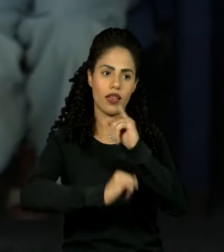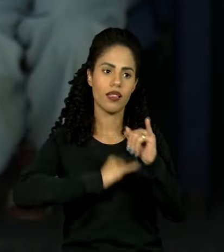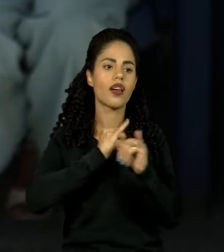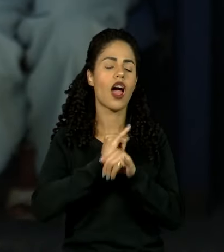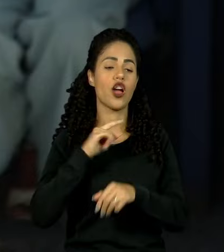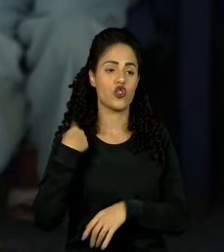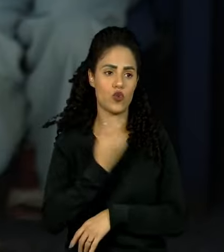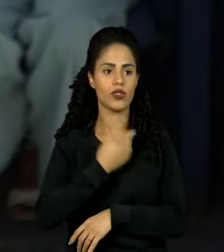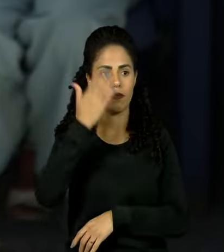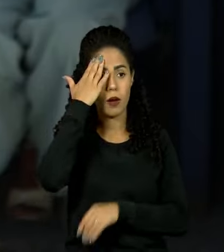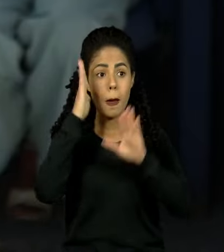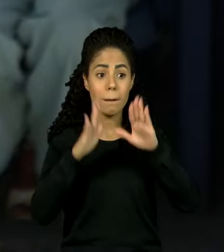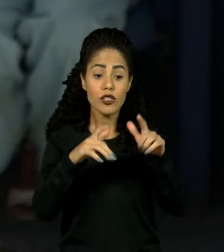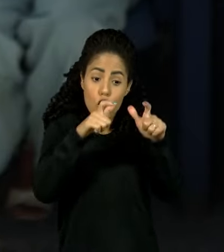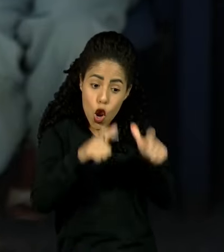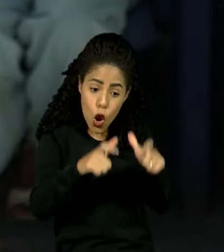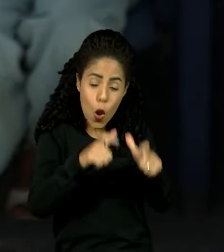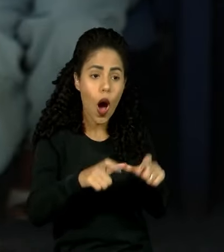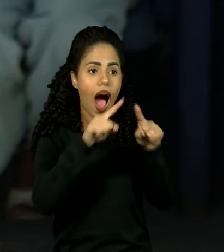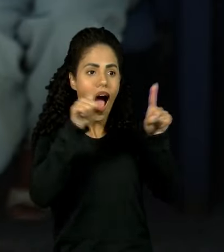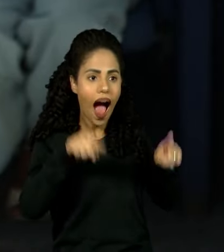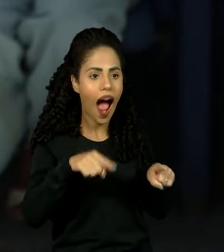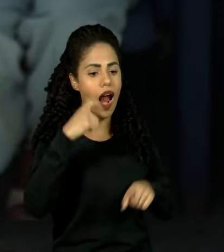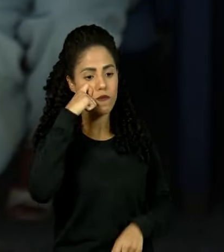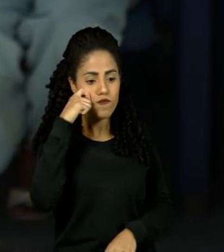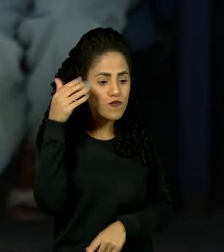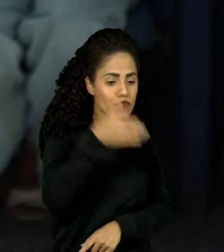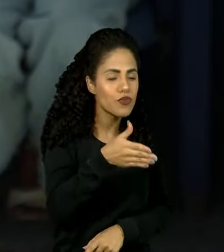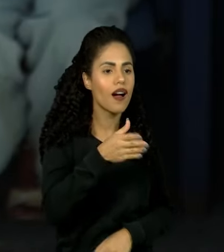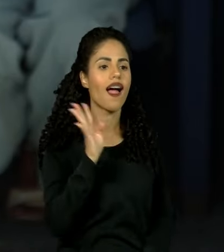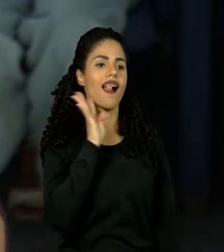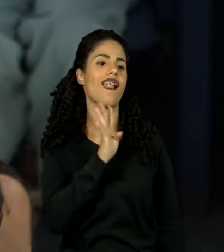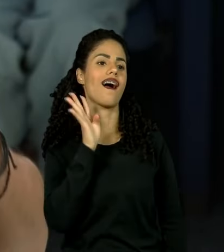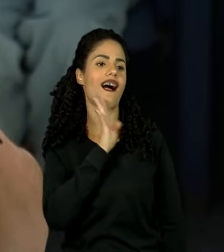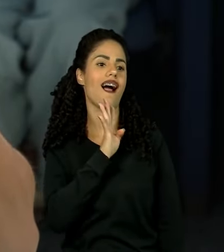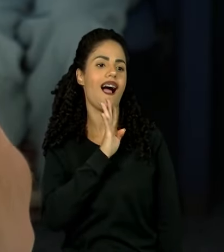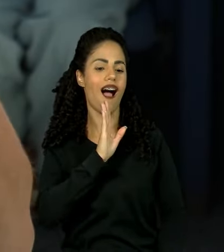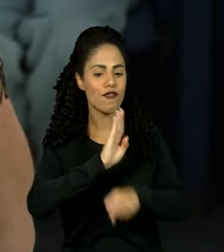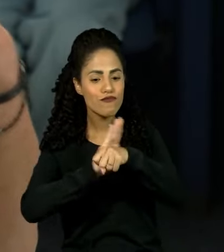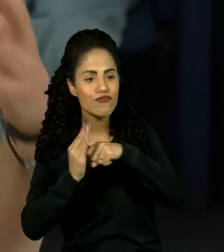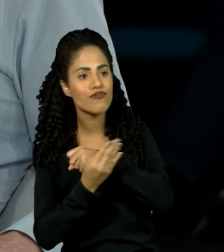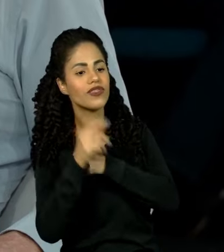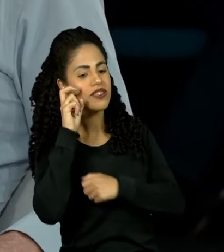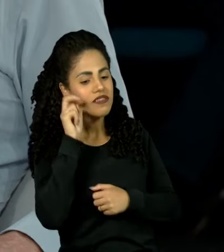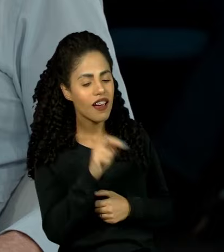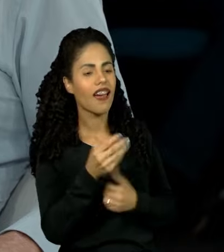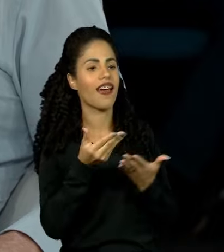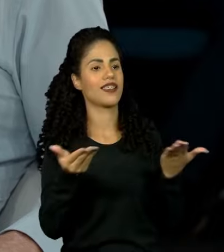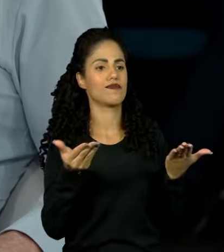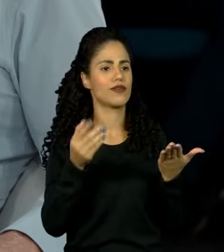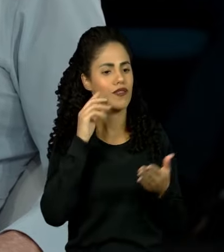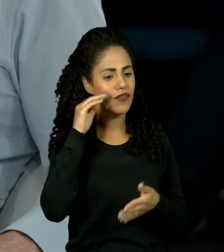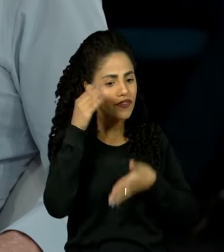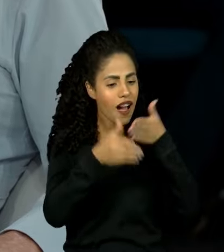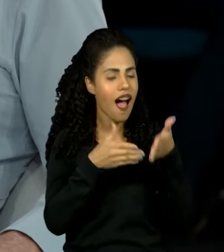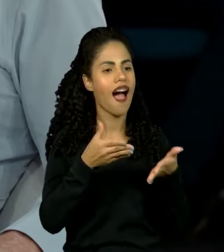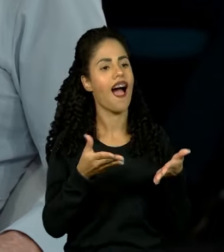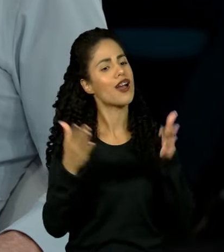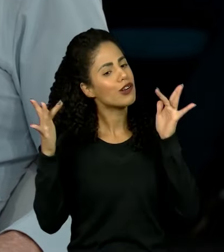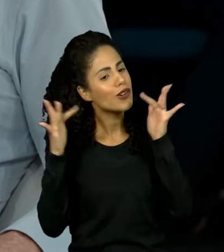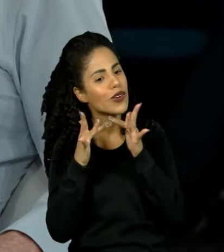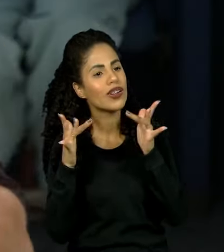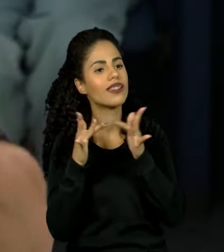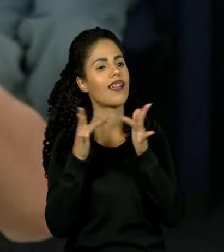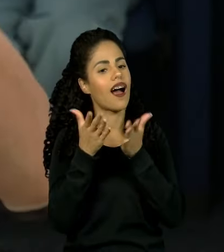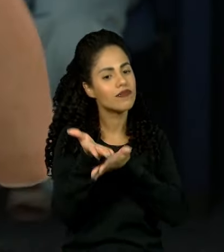o comércio físico ainda né nos bairros isso é tão legal você ter vínculo a pessoa vai né E E aí vai comprar